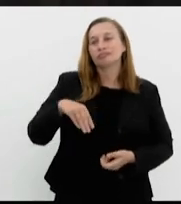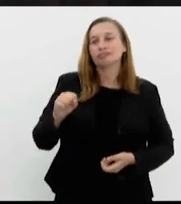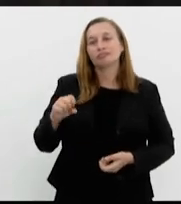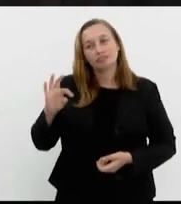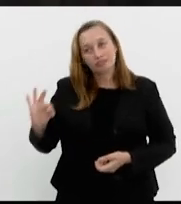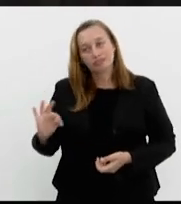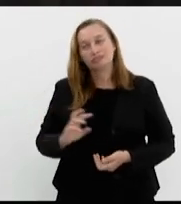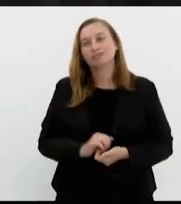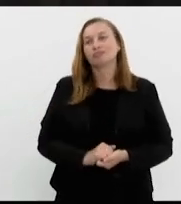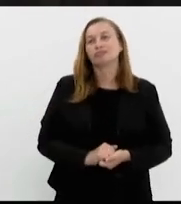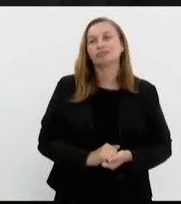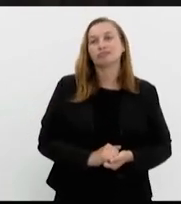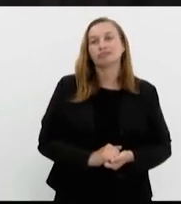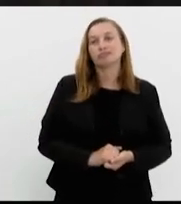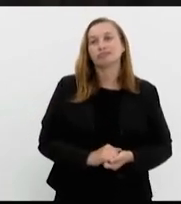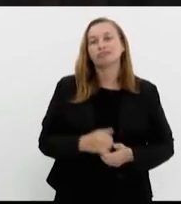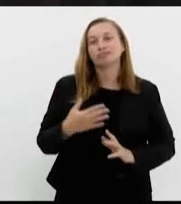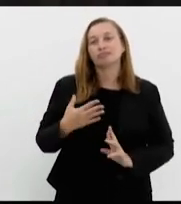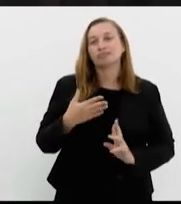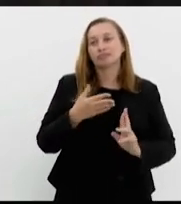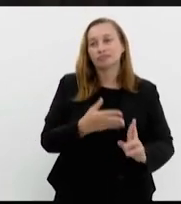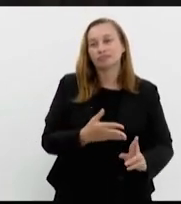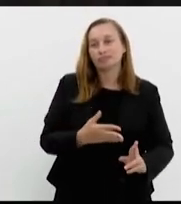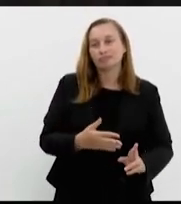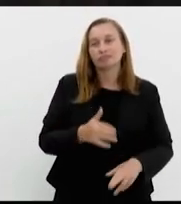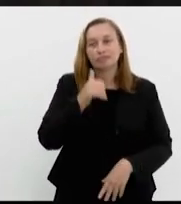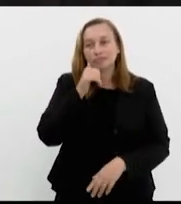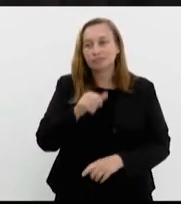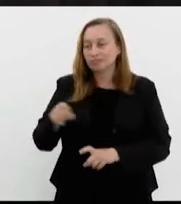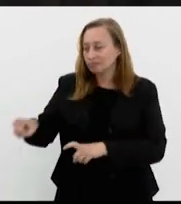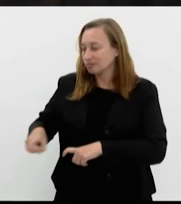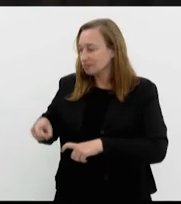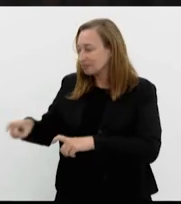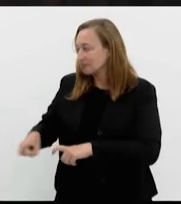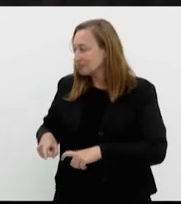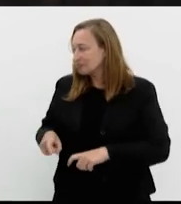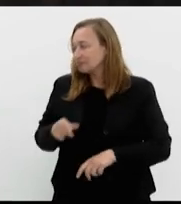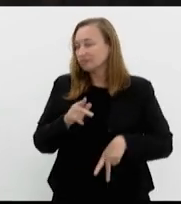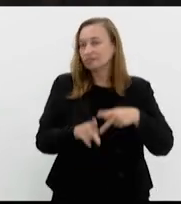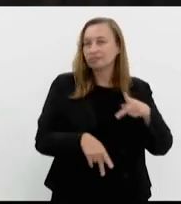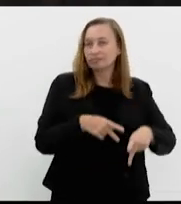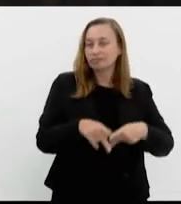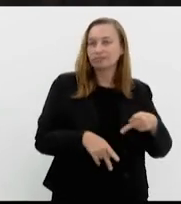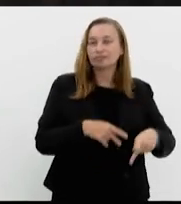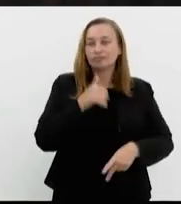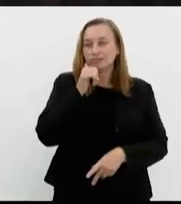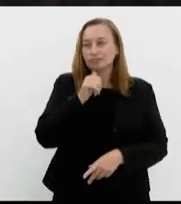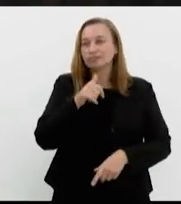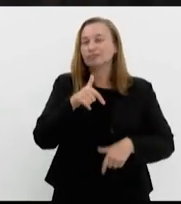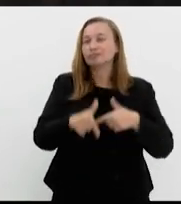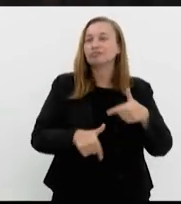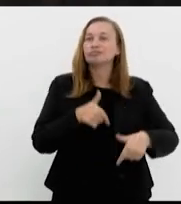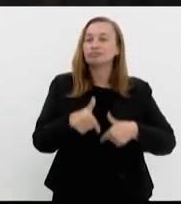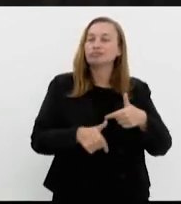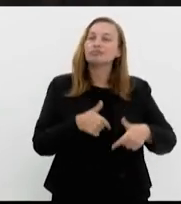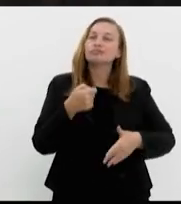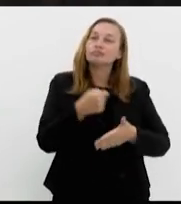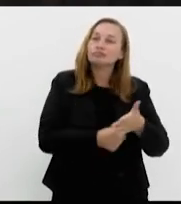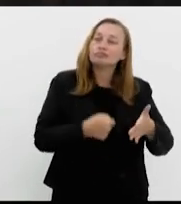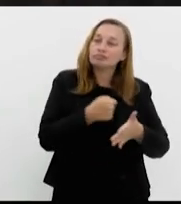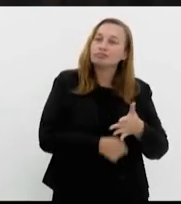MST, de representar as mulheres do campo popular, que são trabalhadoras, lutadoras